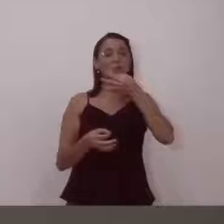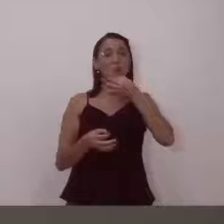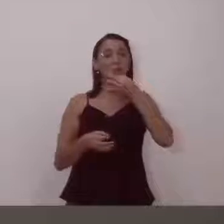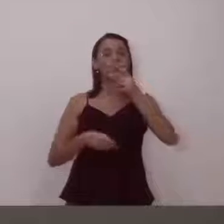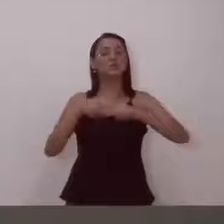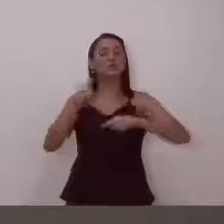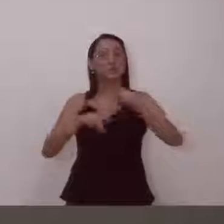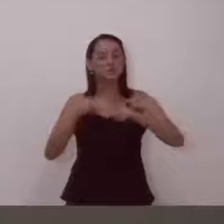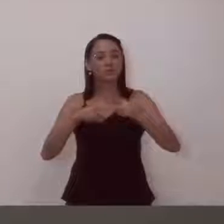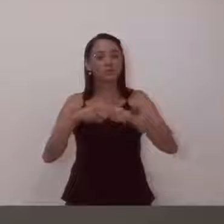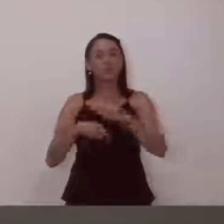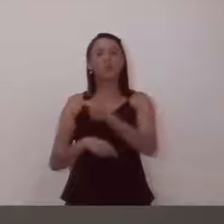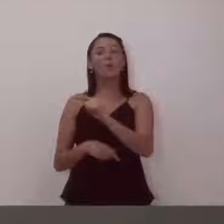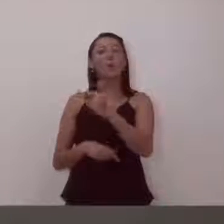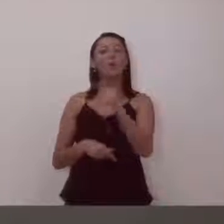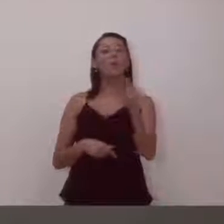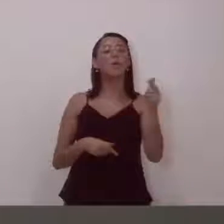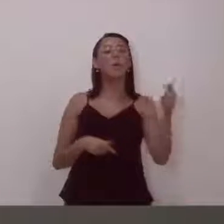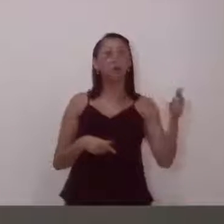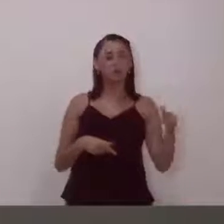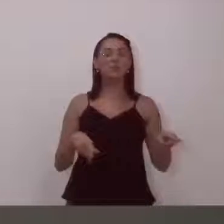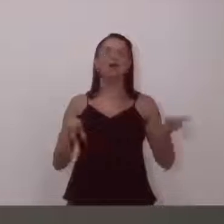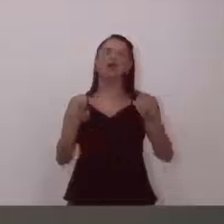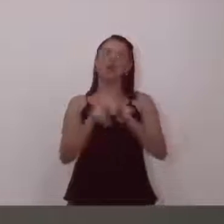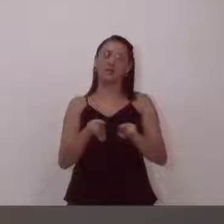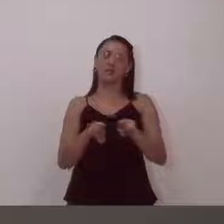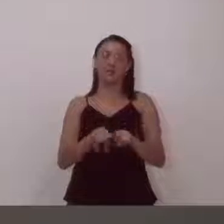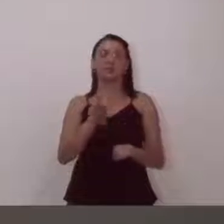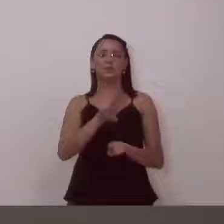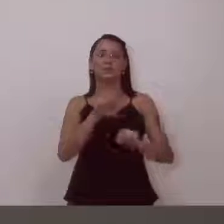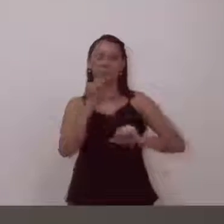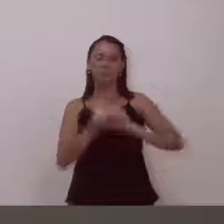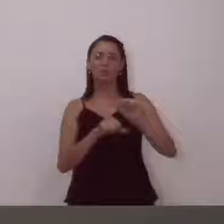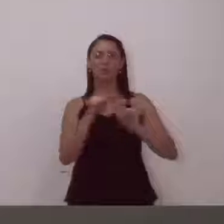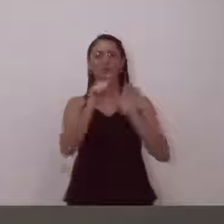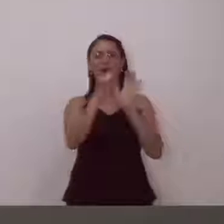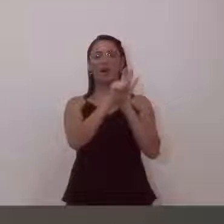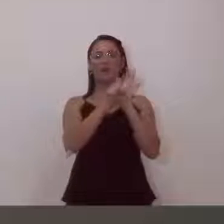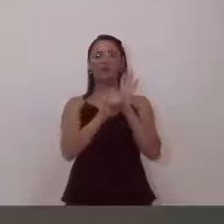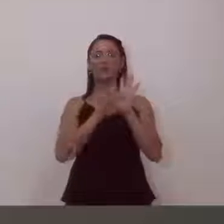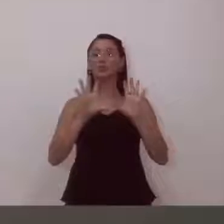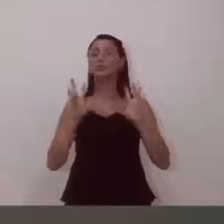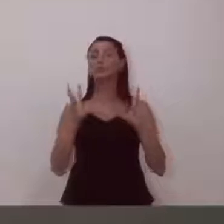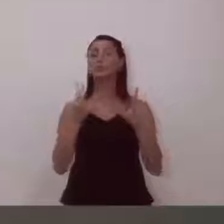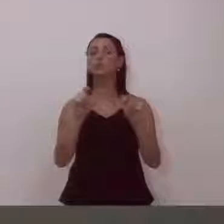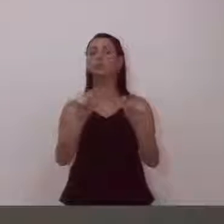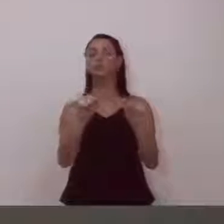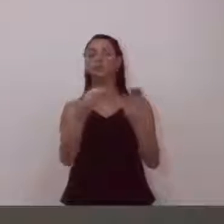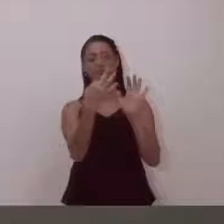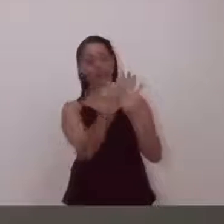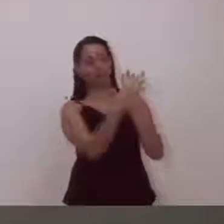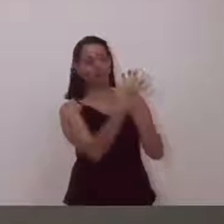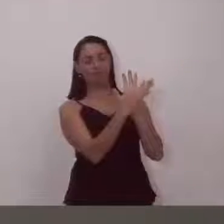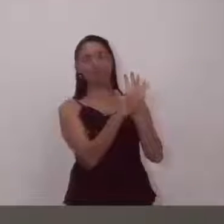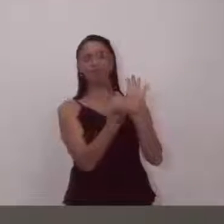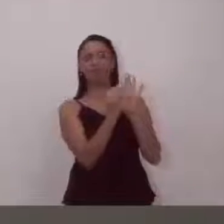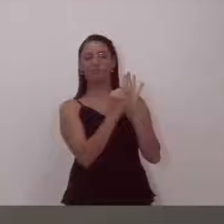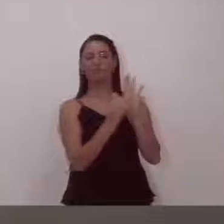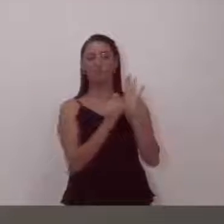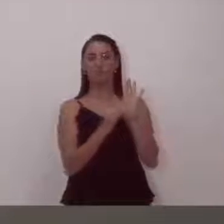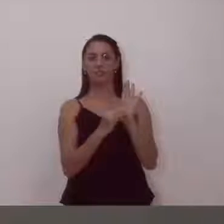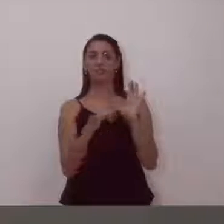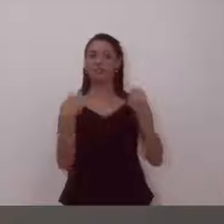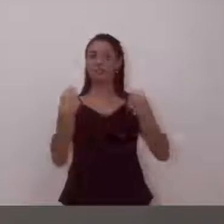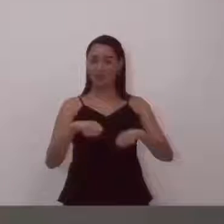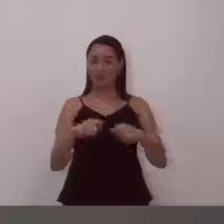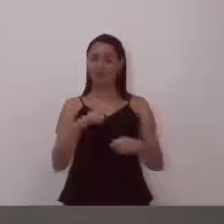como serviços e outros. Desta forma, se faz necessária a alteração deste artigo para incluir todos os itens financiados de maneira genérica.